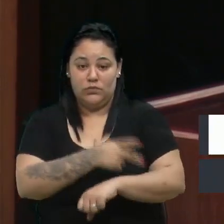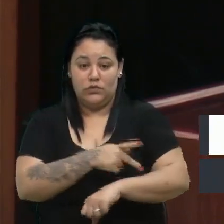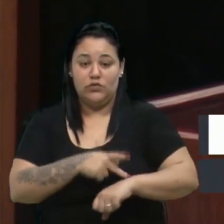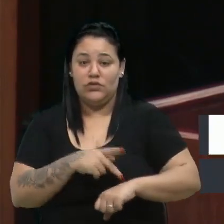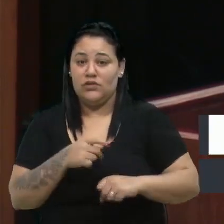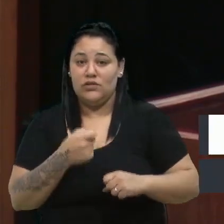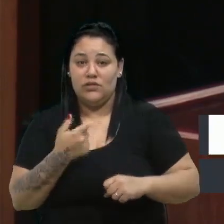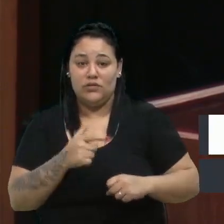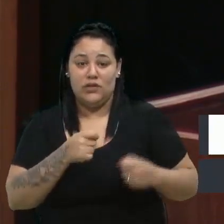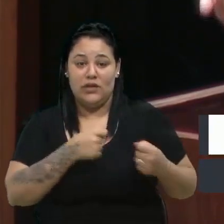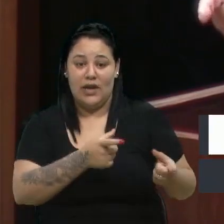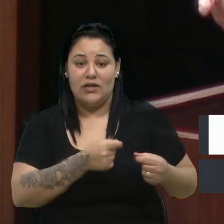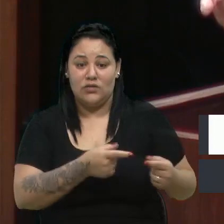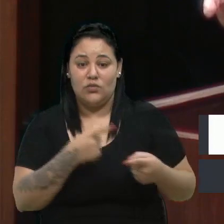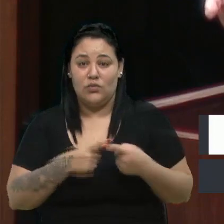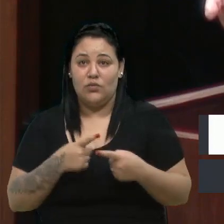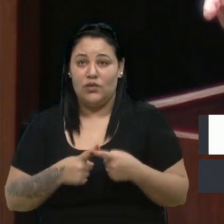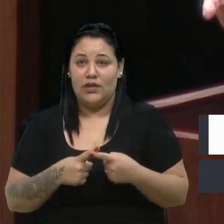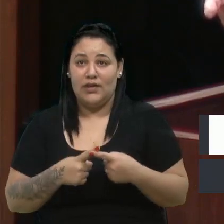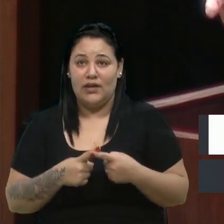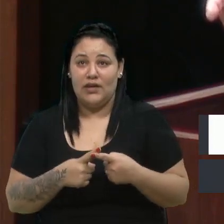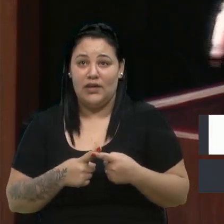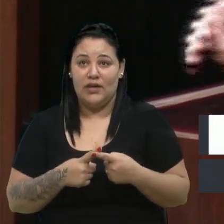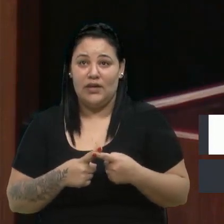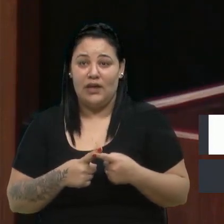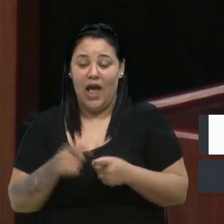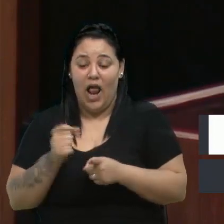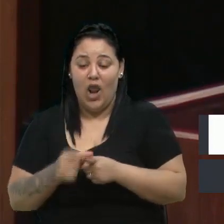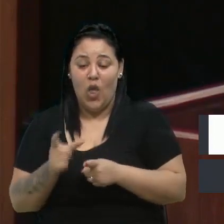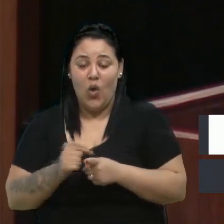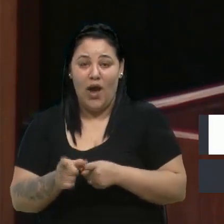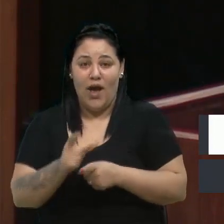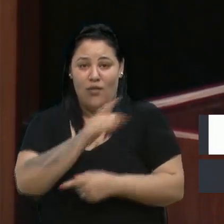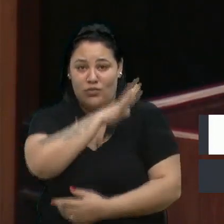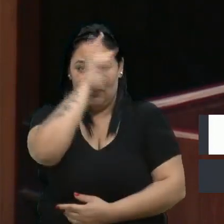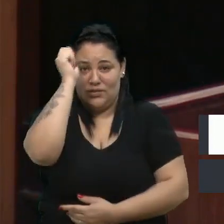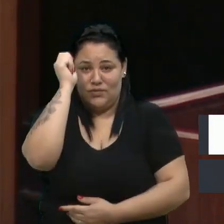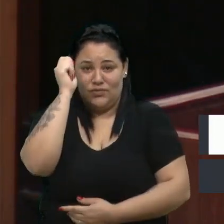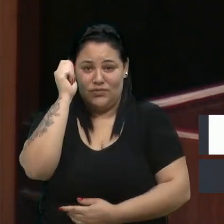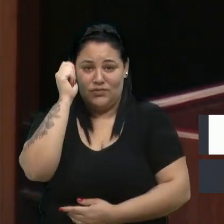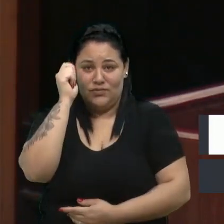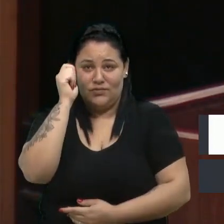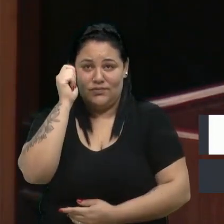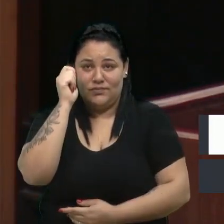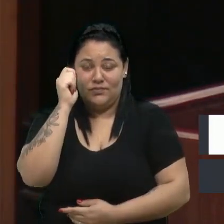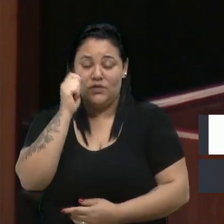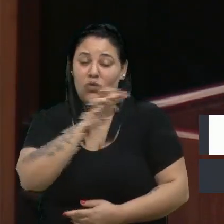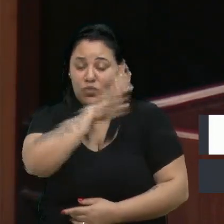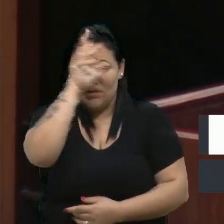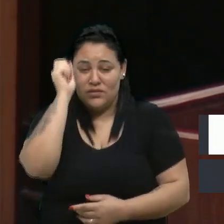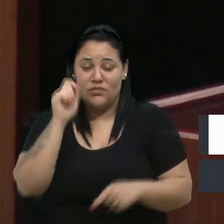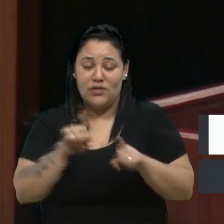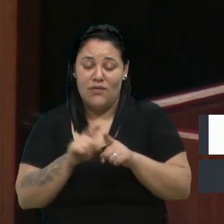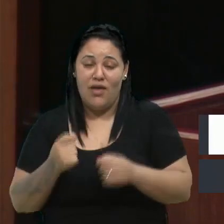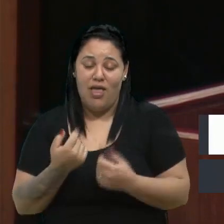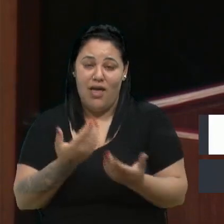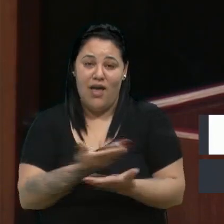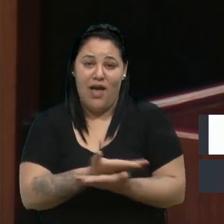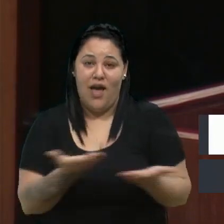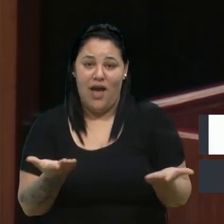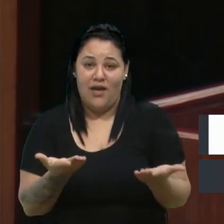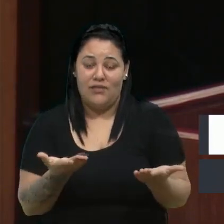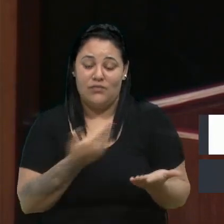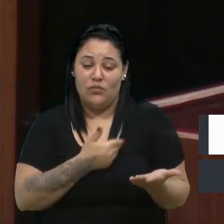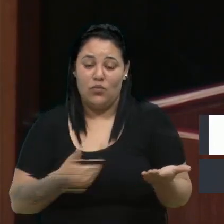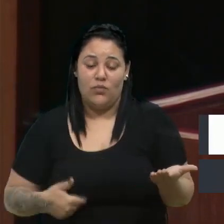ele locaria para o município e aonde o município daria, em contrapartida, a área, né, que seria pública